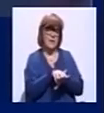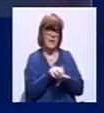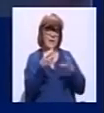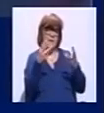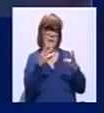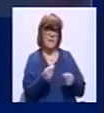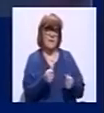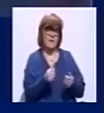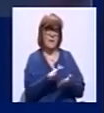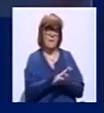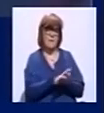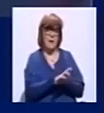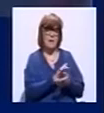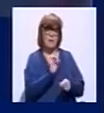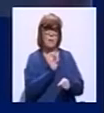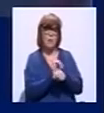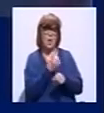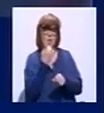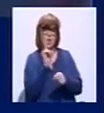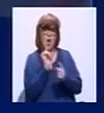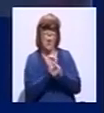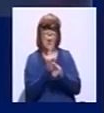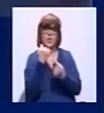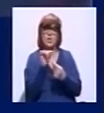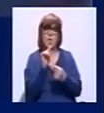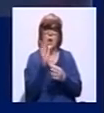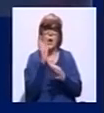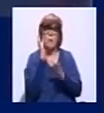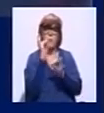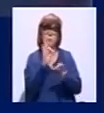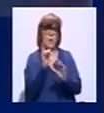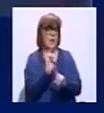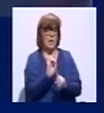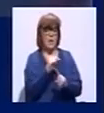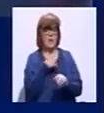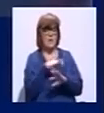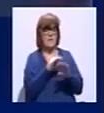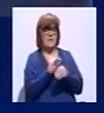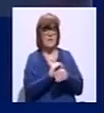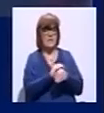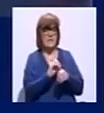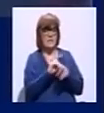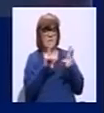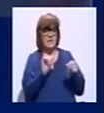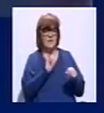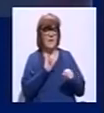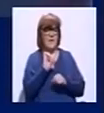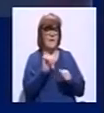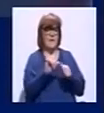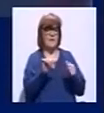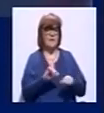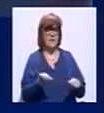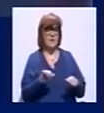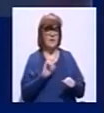robóticos não seja fixa a um tipo de hubble uma pro só a gente quer fazer essa desinfecção através de um sistema de um